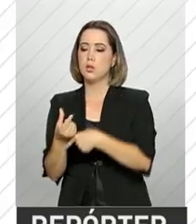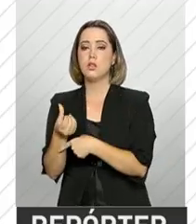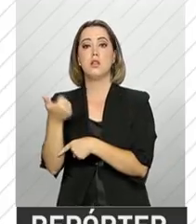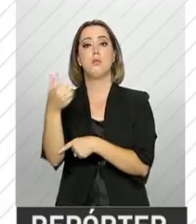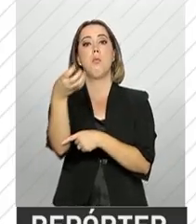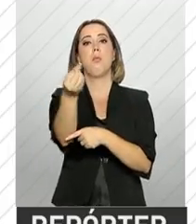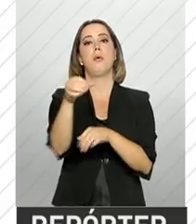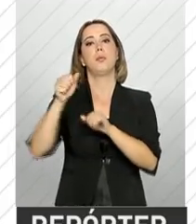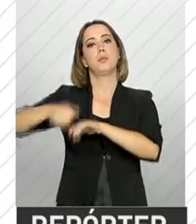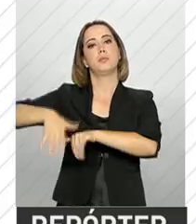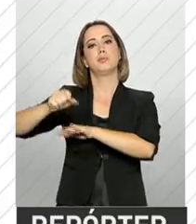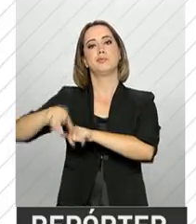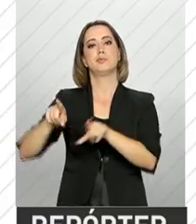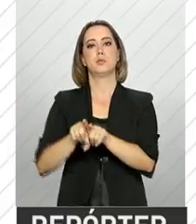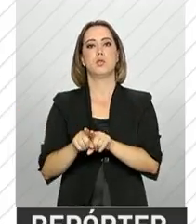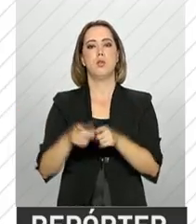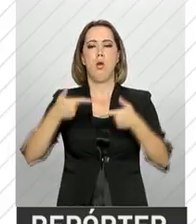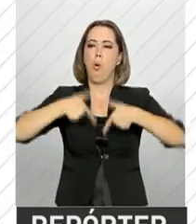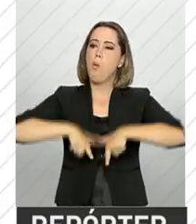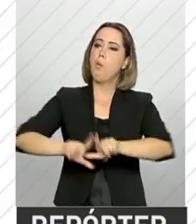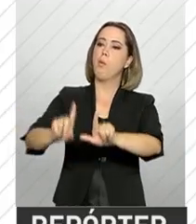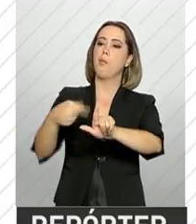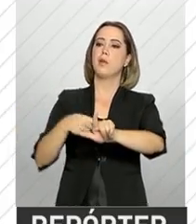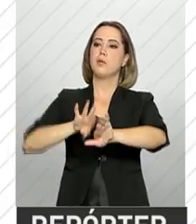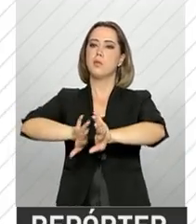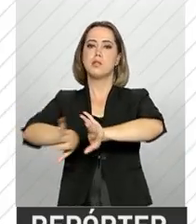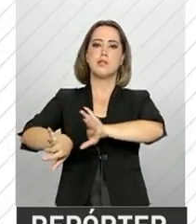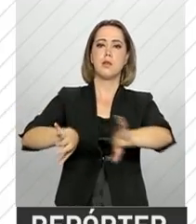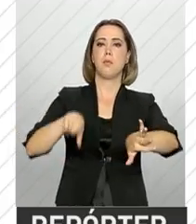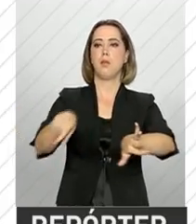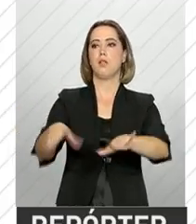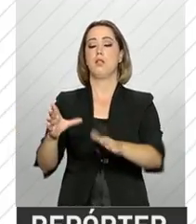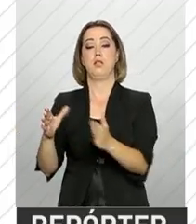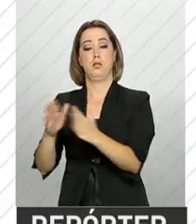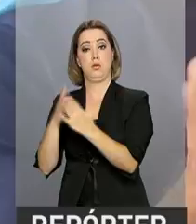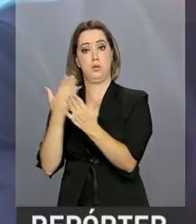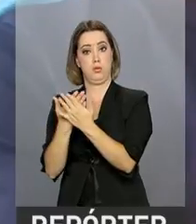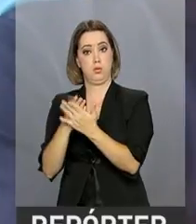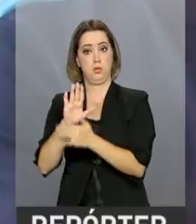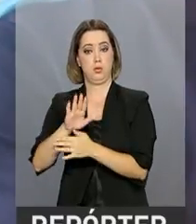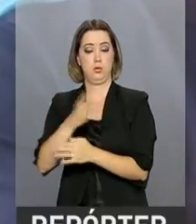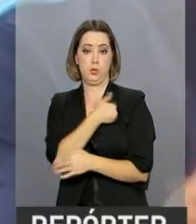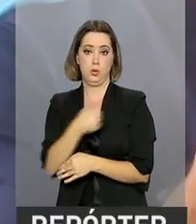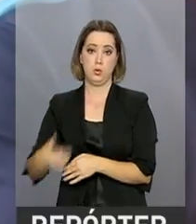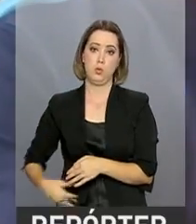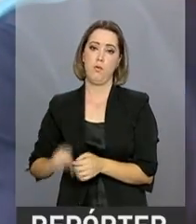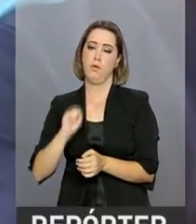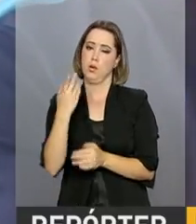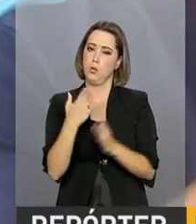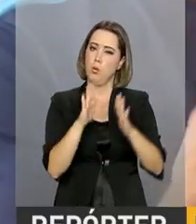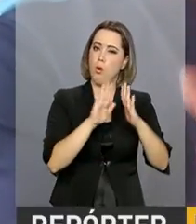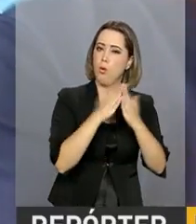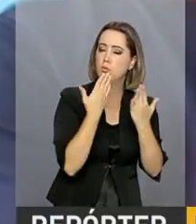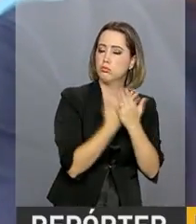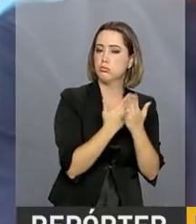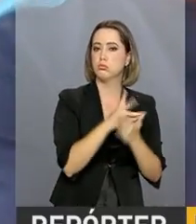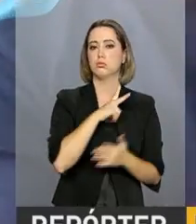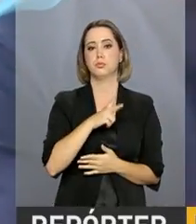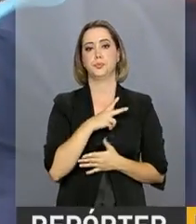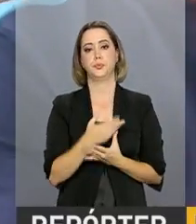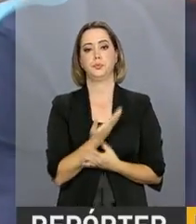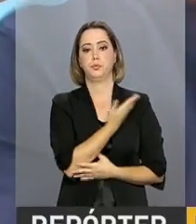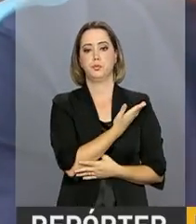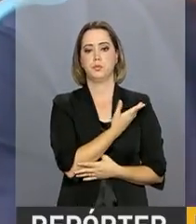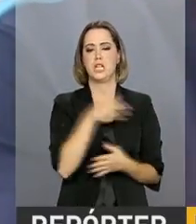a premiação será separada para escolas públicas e privadas Com certeza a matemática tá tá sendo